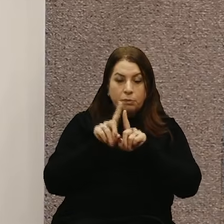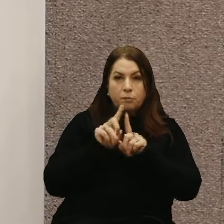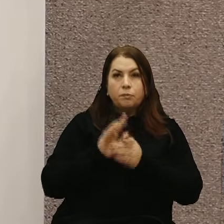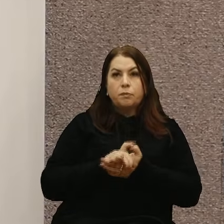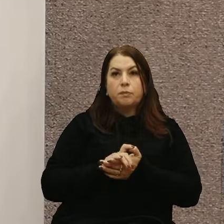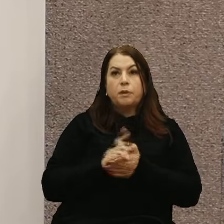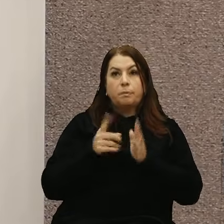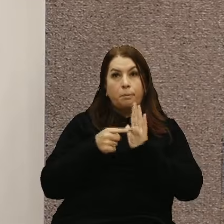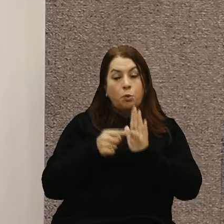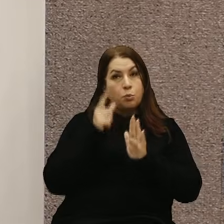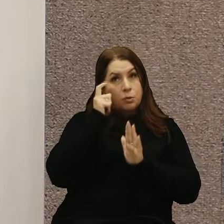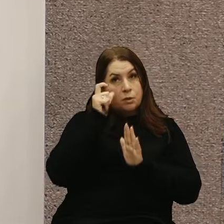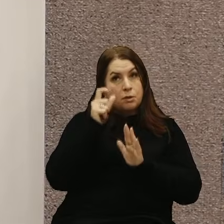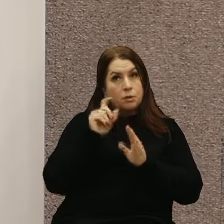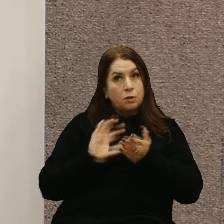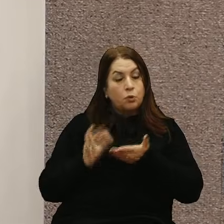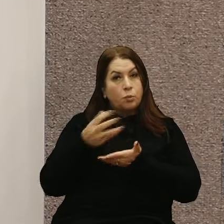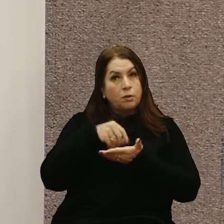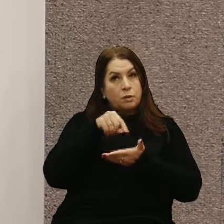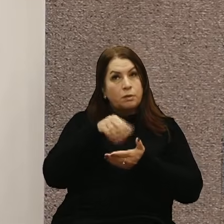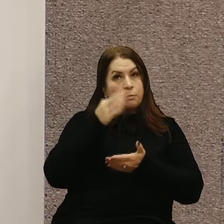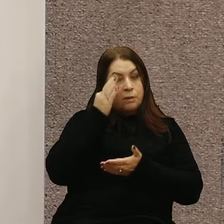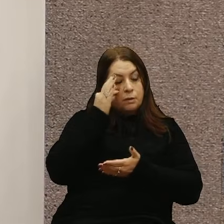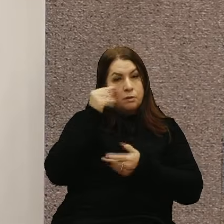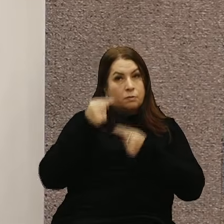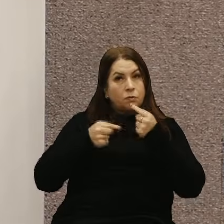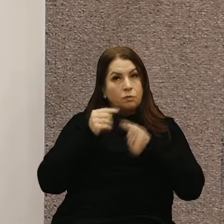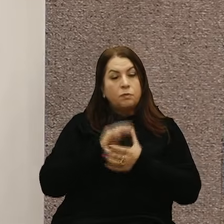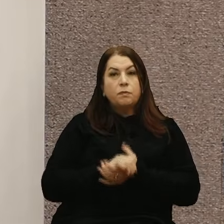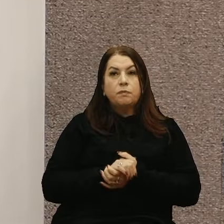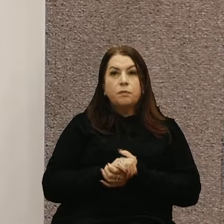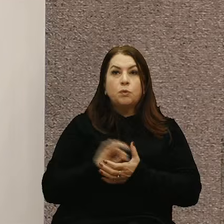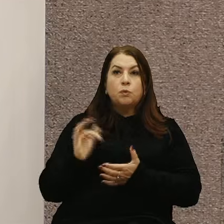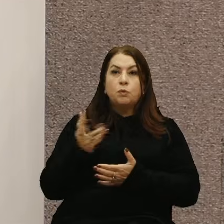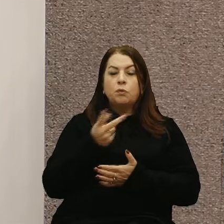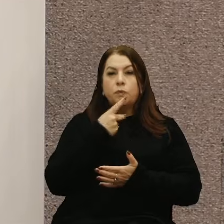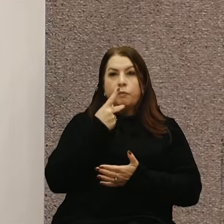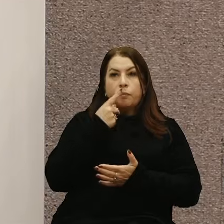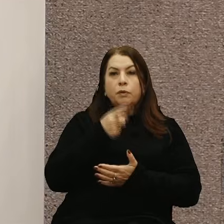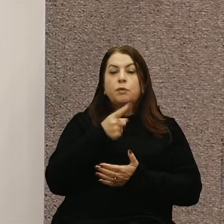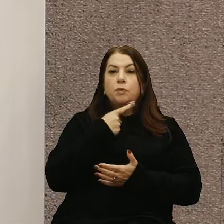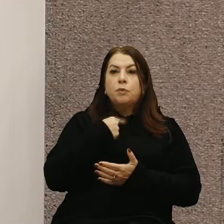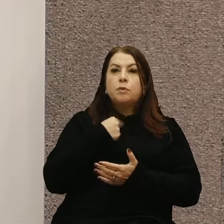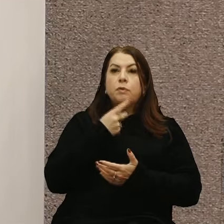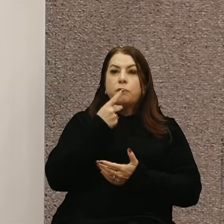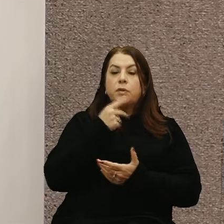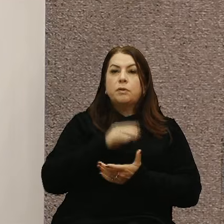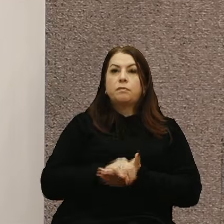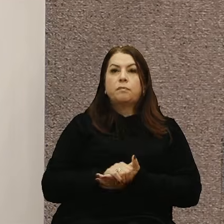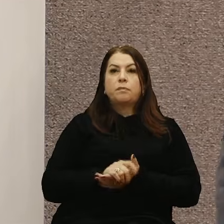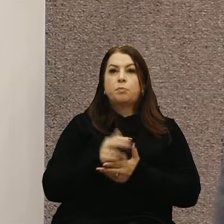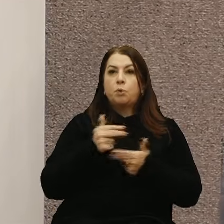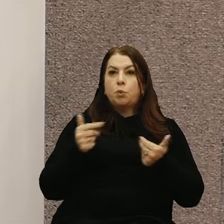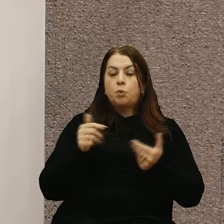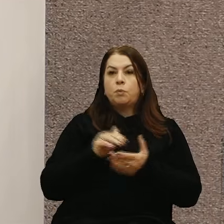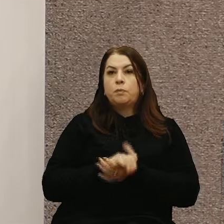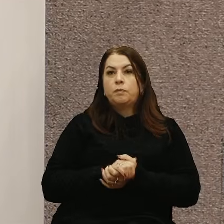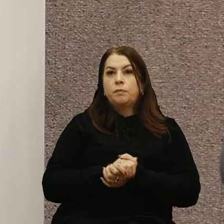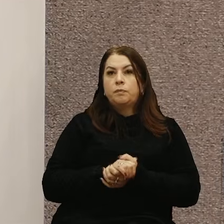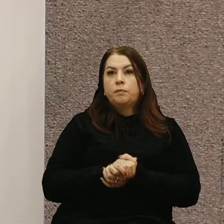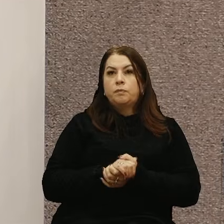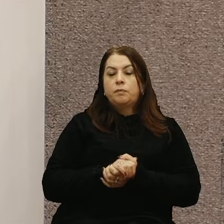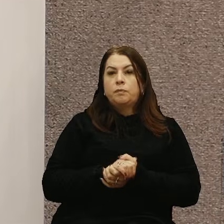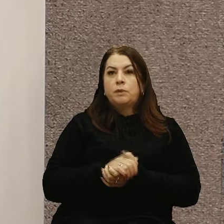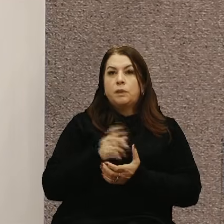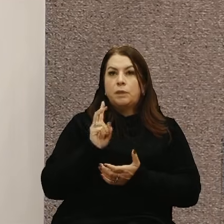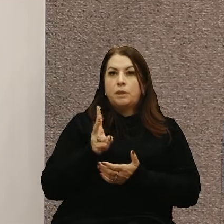mas mostra o interesse da Codeca em estar presente aqui para fazer essa discussão. De tudo que foi dito, eu gostaria de pontuar uma coisa que frequentemente